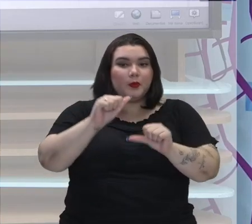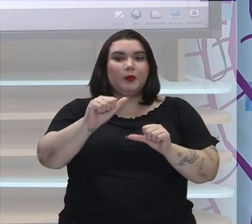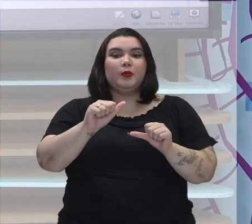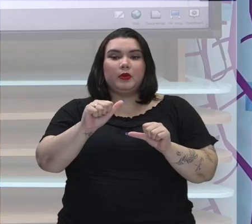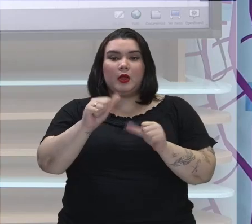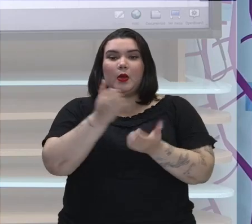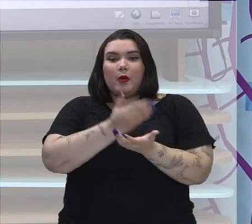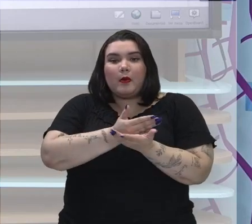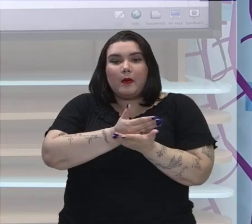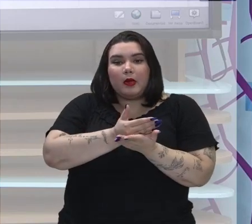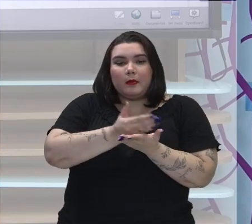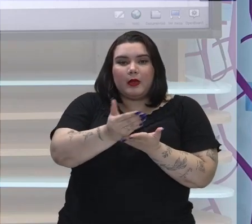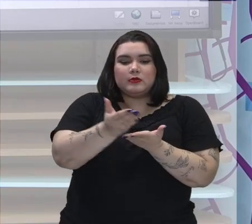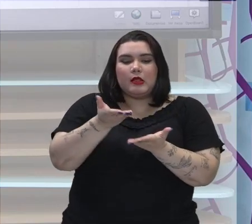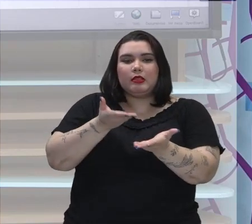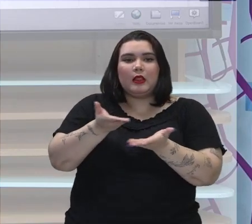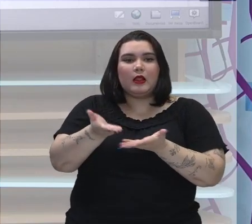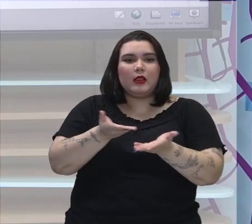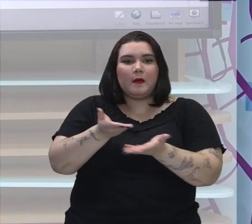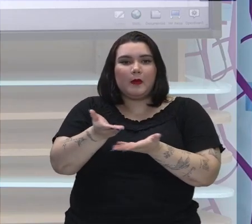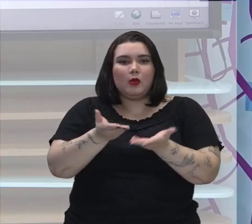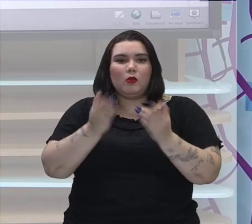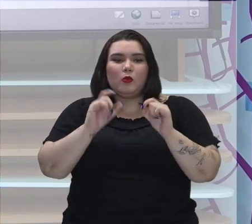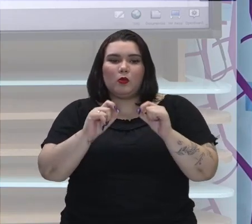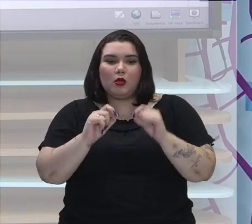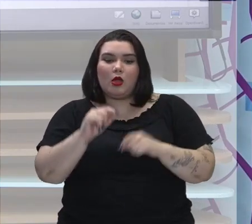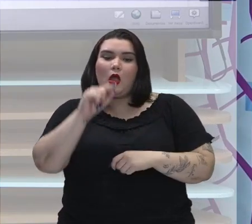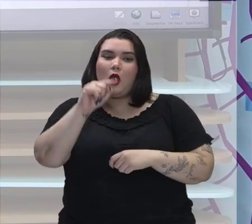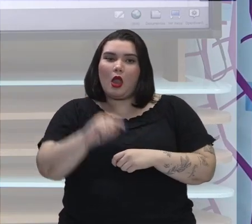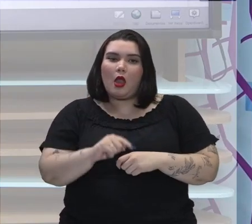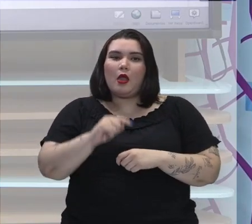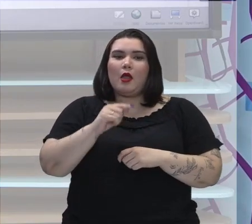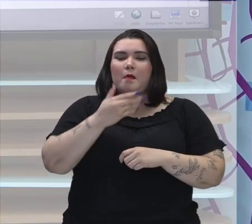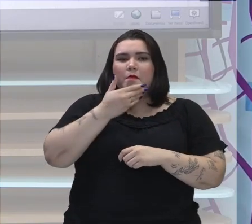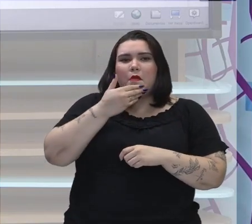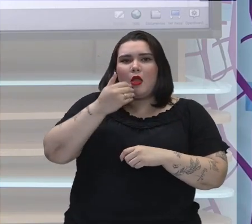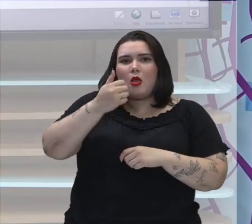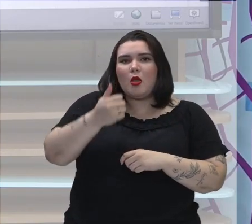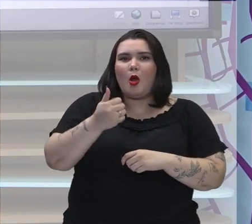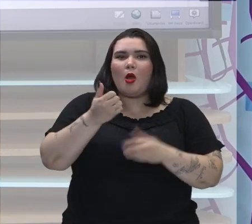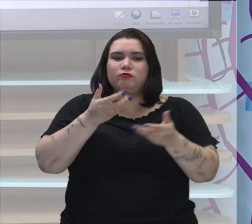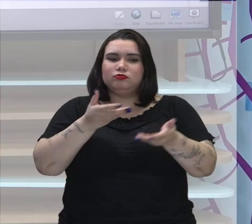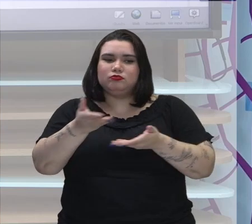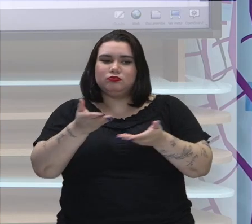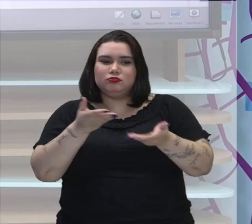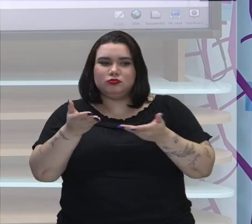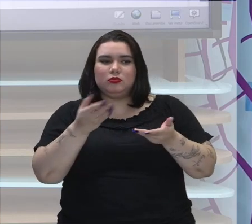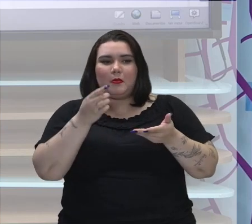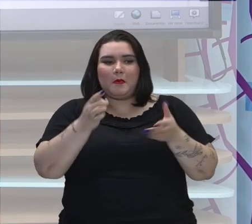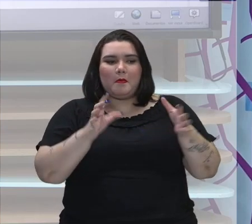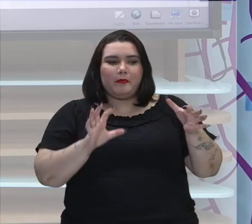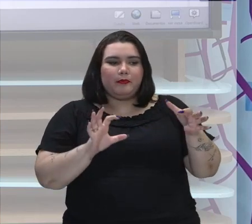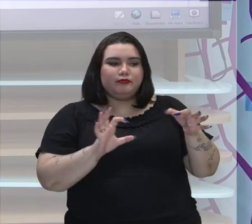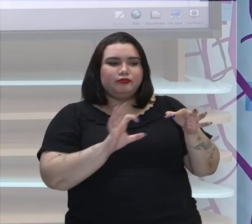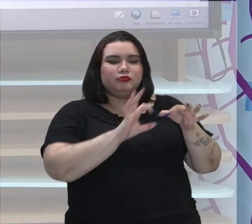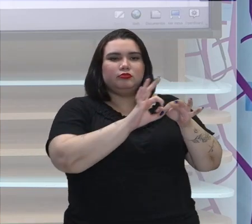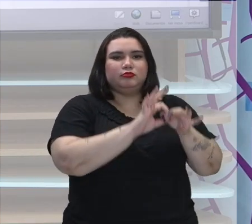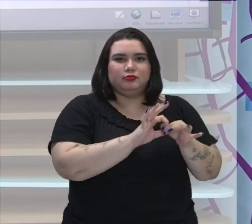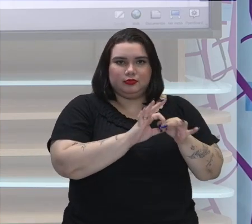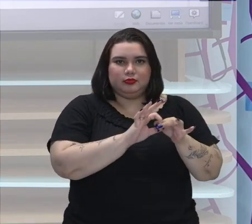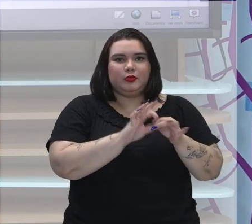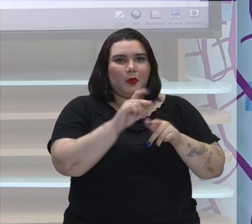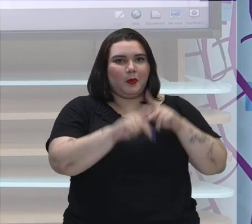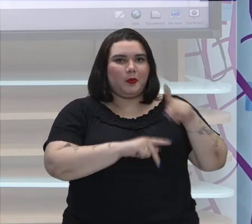começará a ser tratada como um colono, né? Um pouco mais próximo de um servo português.